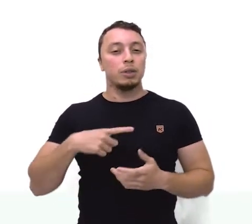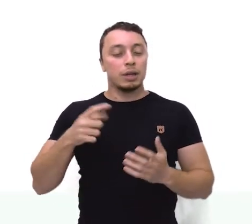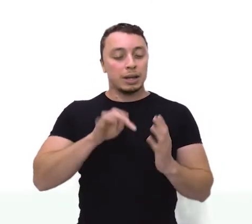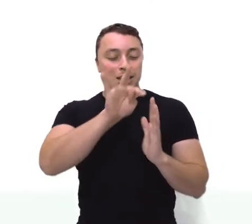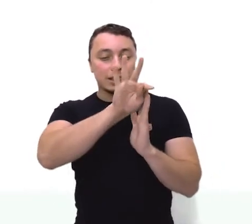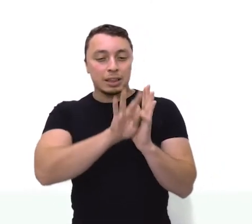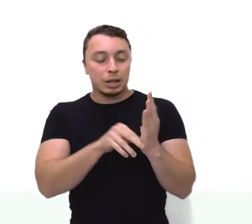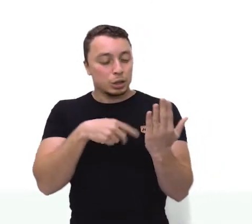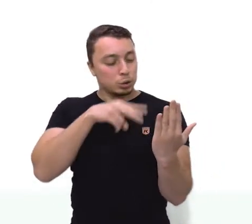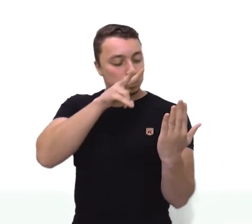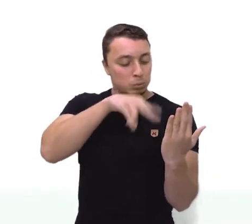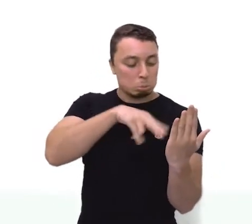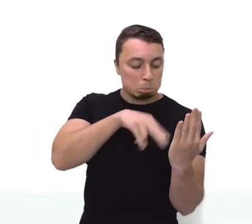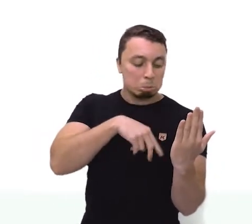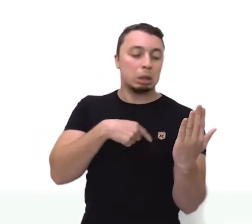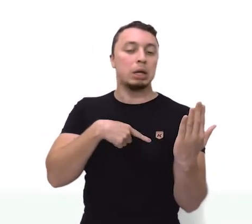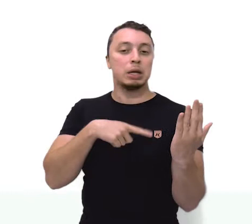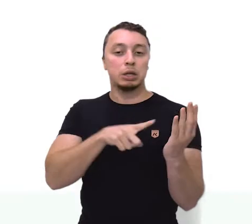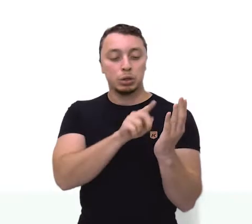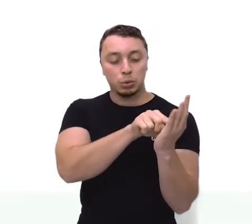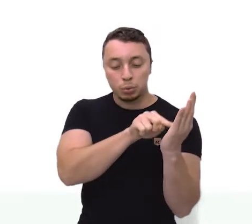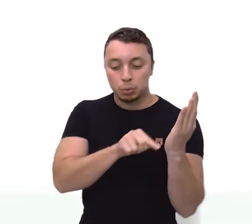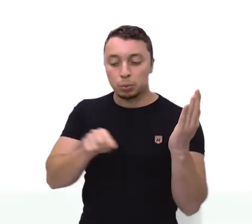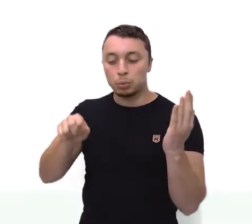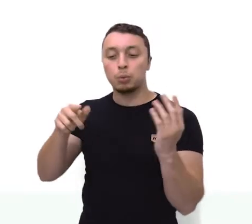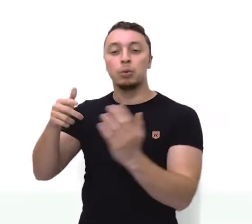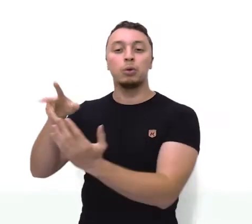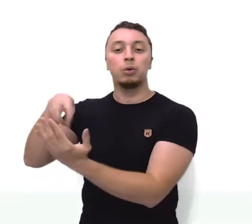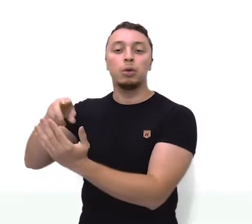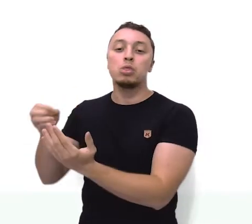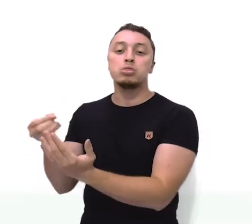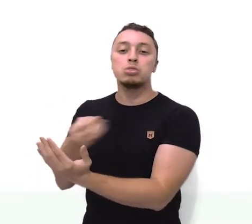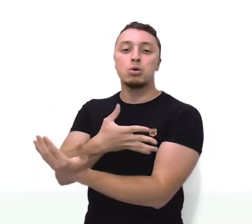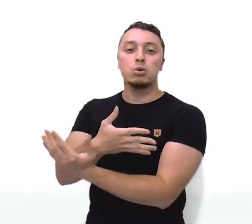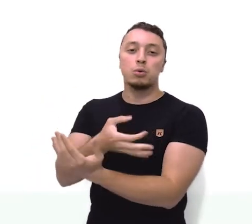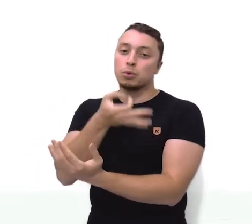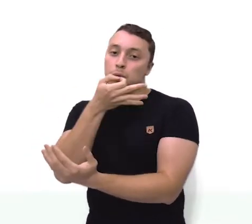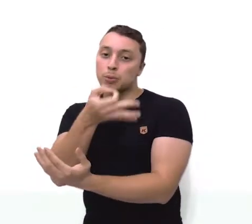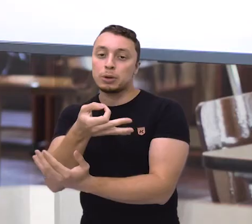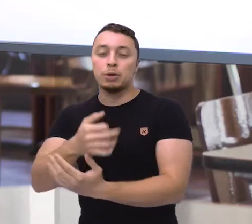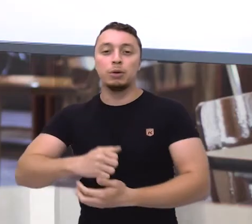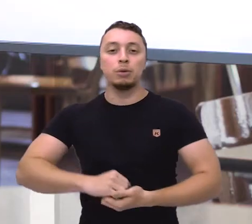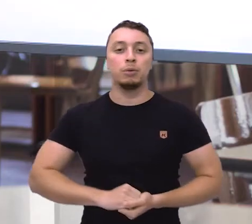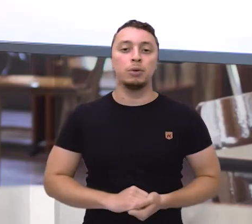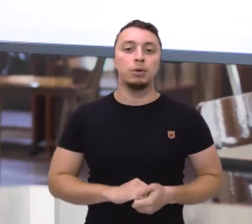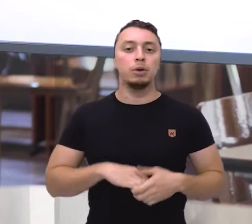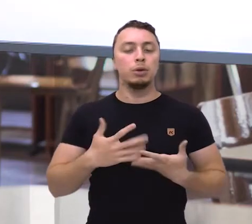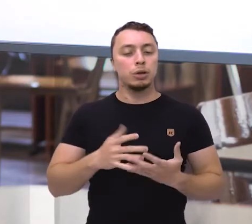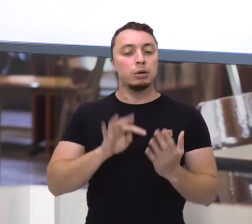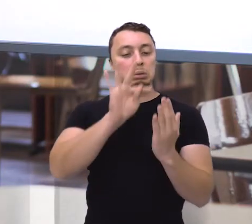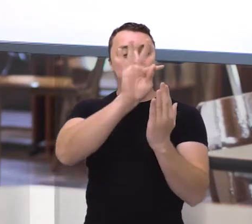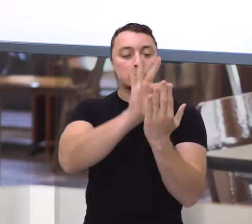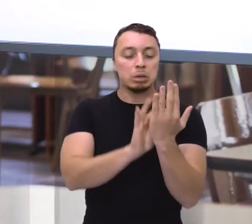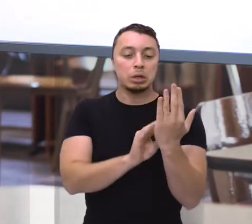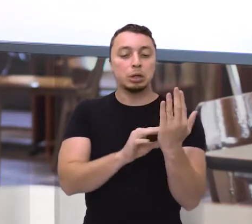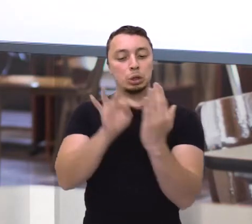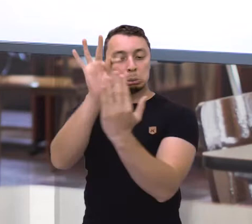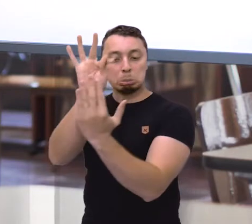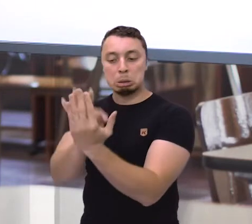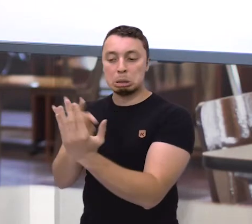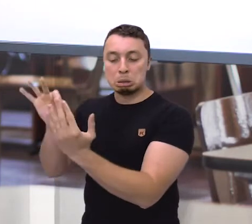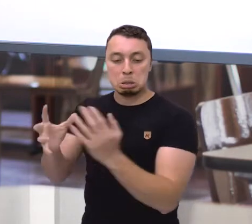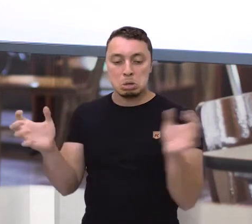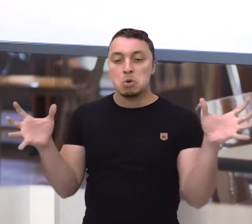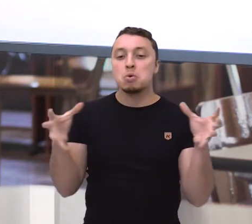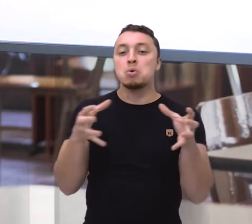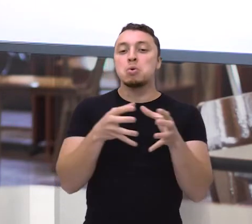de outros, formando assim uma grande rede de informações interativas. Então são textos dentro de outros textos